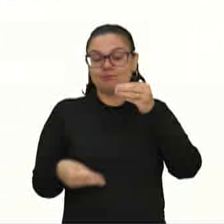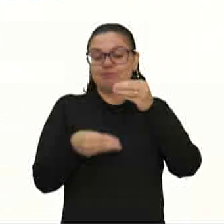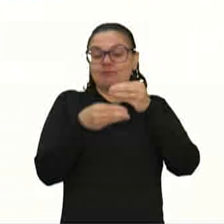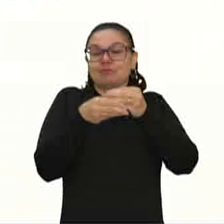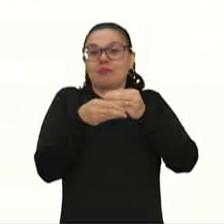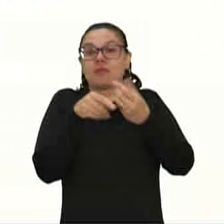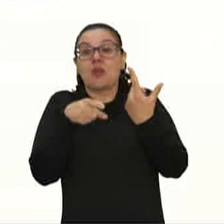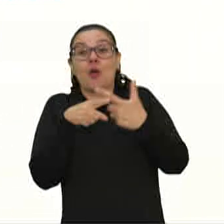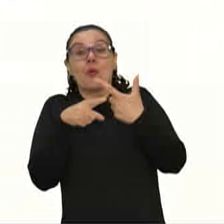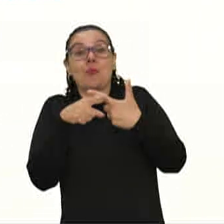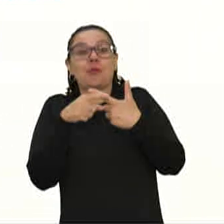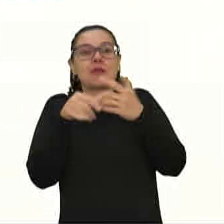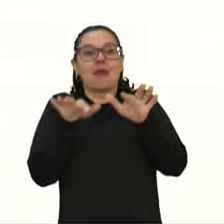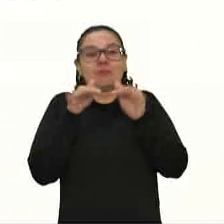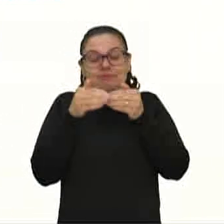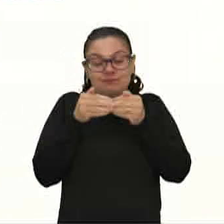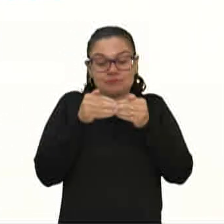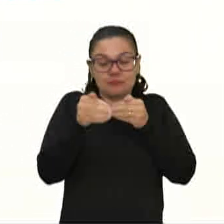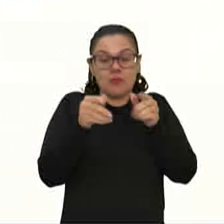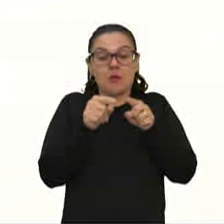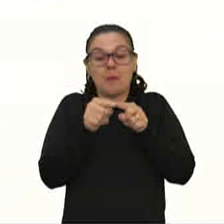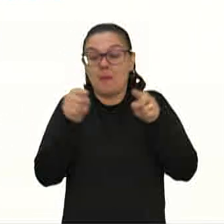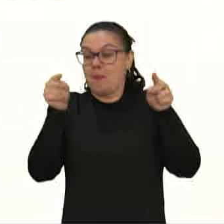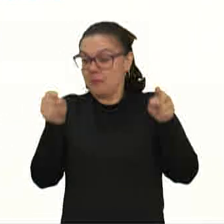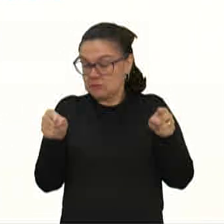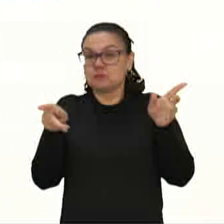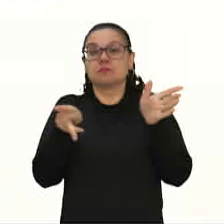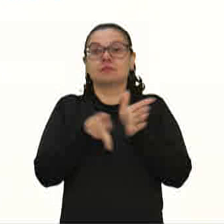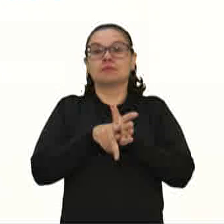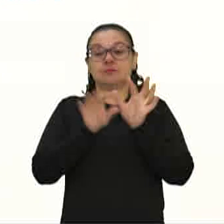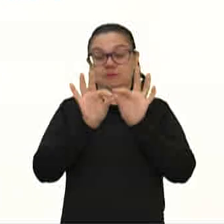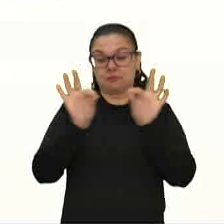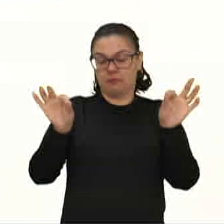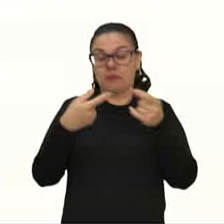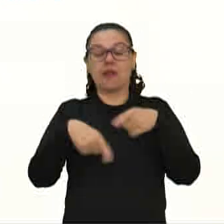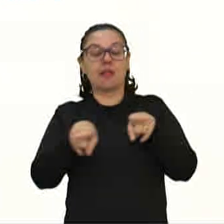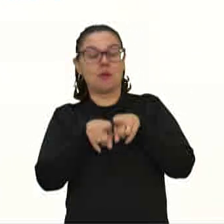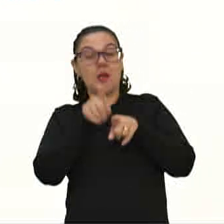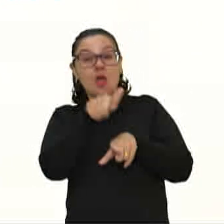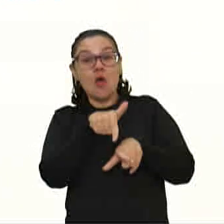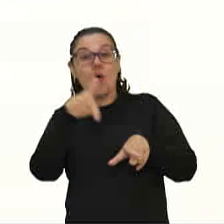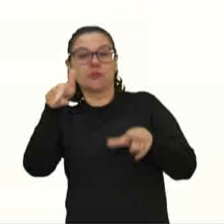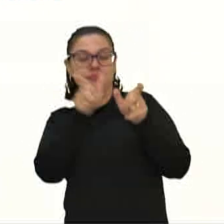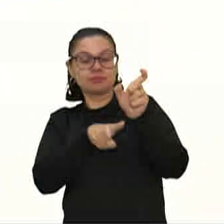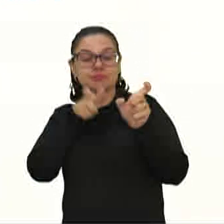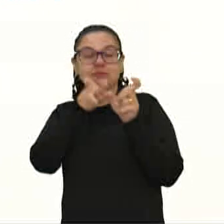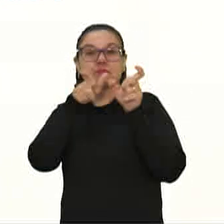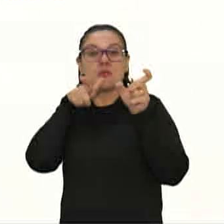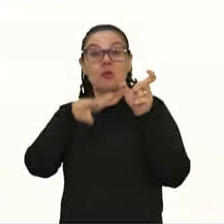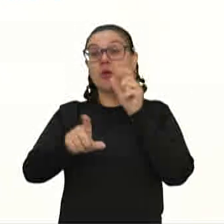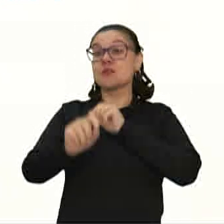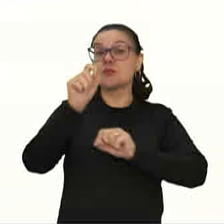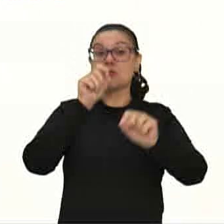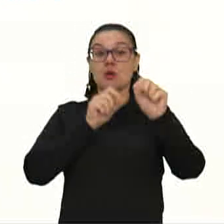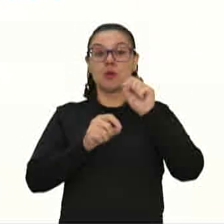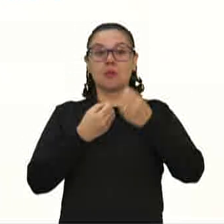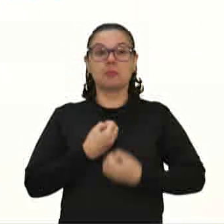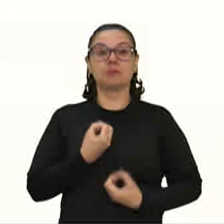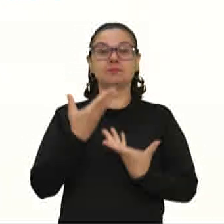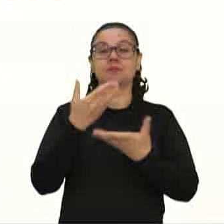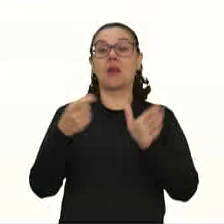em função da regularidade do metro do verso. Outra figura de linguagem que podemos apontar é a